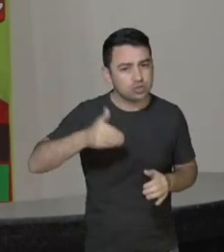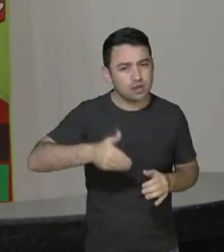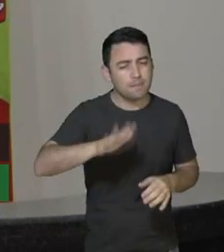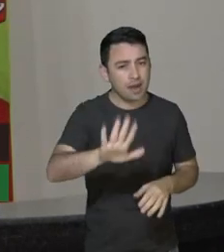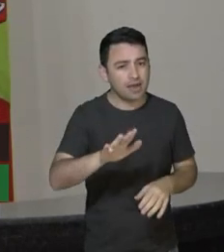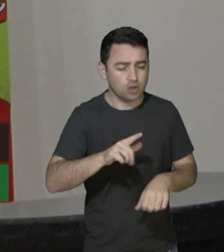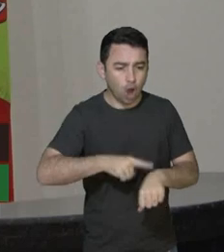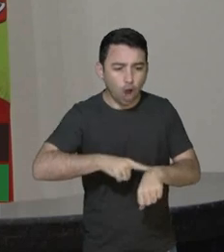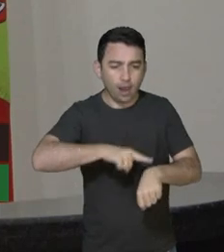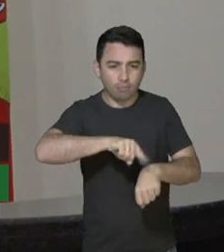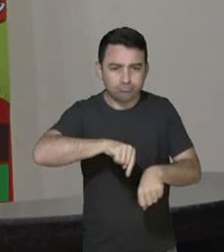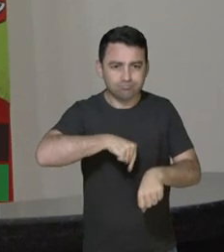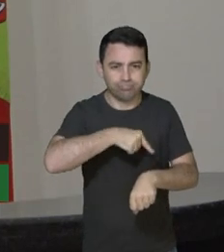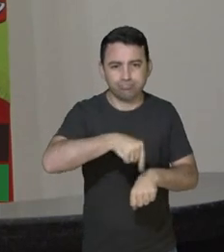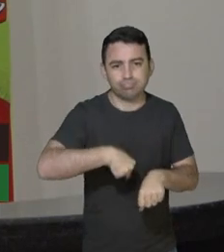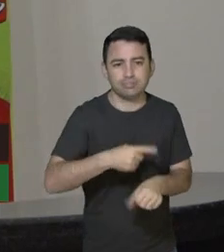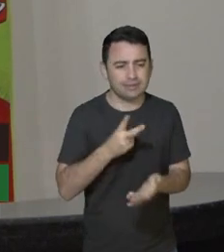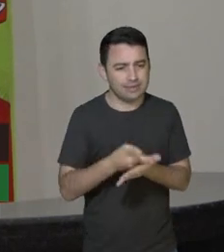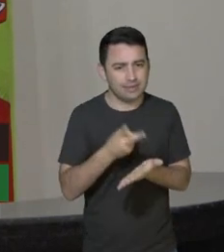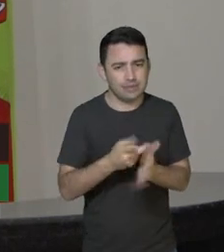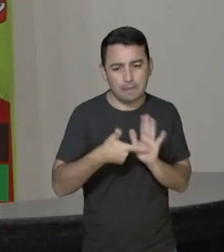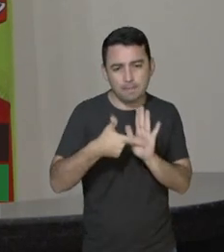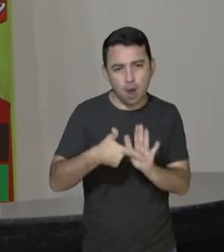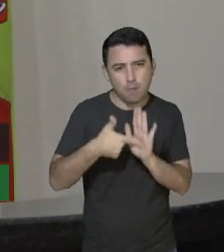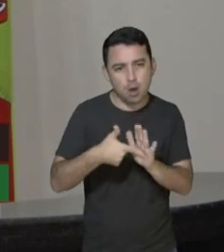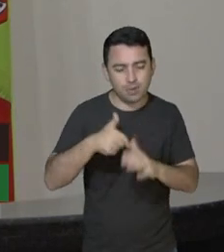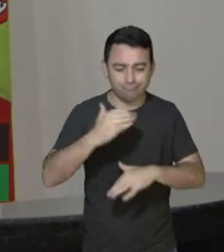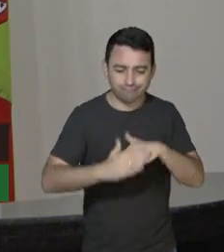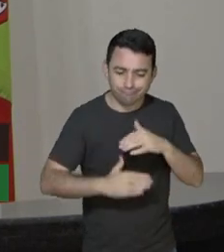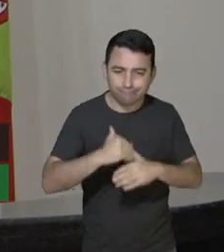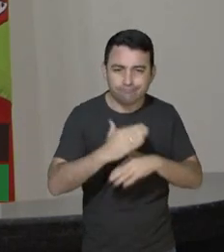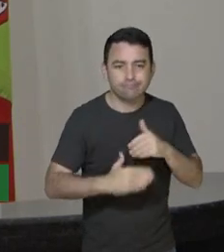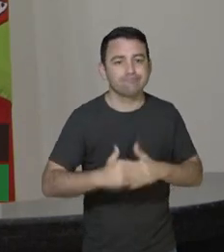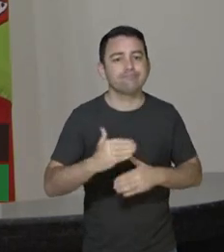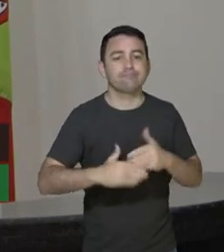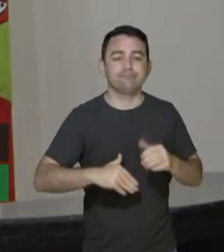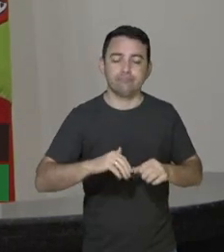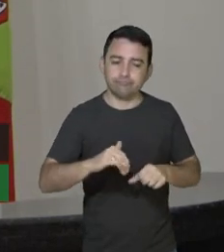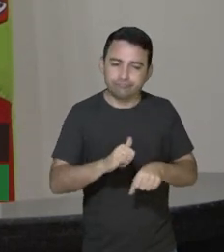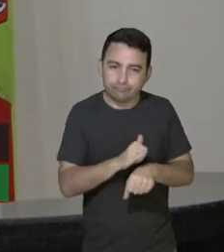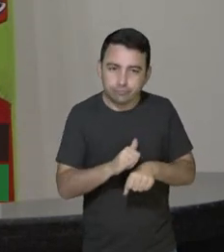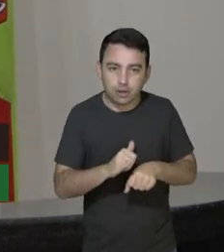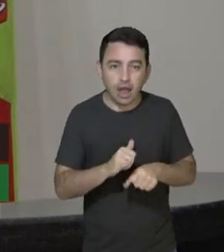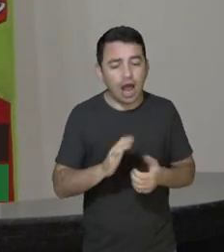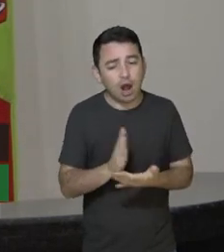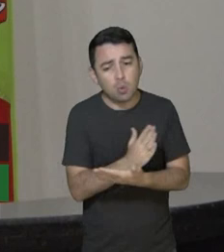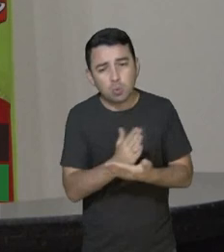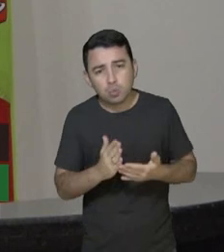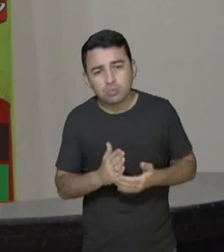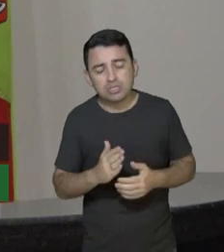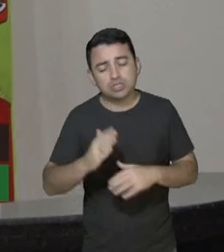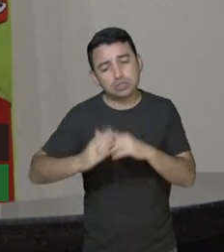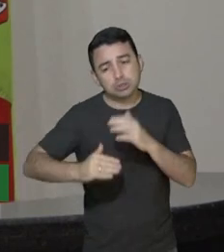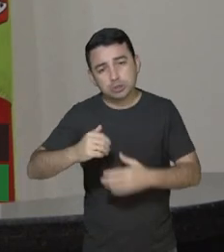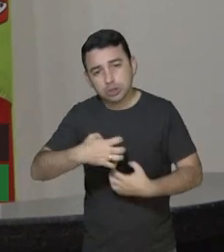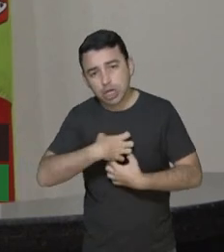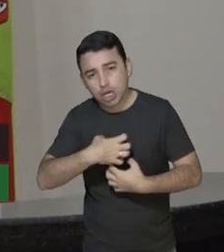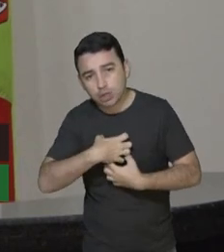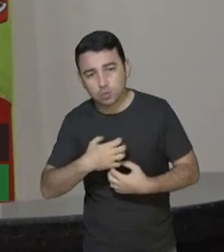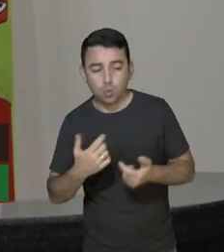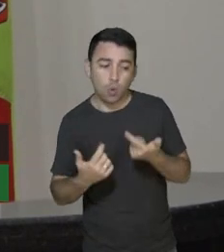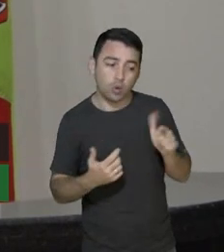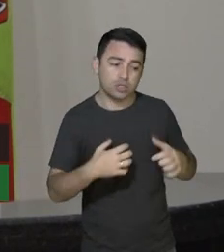cada hora, né, deputada Paulinha, que somos competentes e atuamos. Umas de uma maneira, outras de outras, mas todas